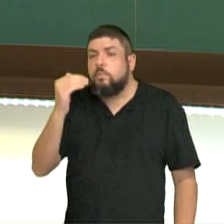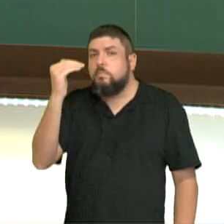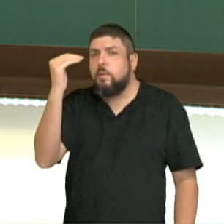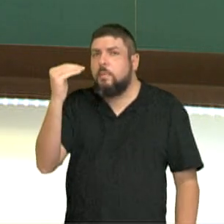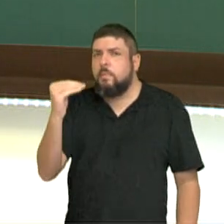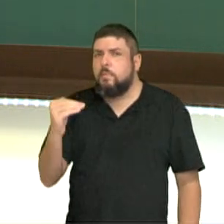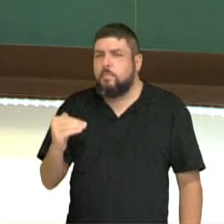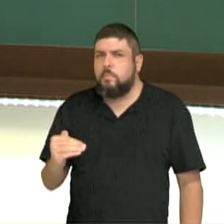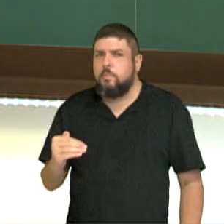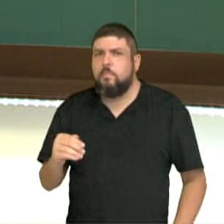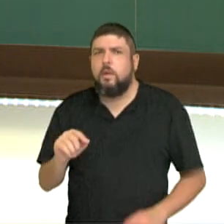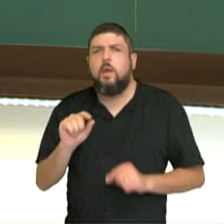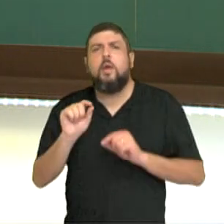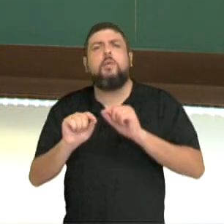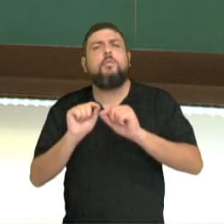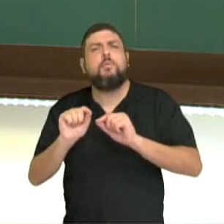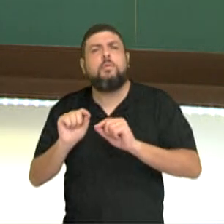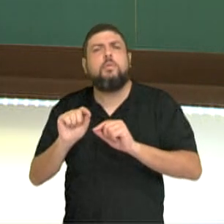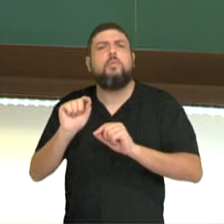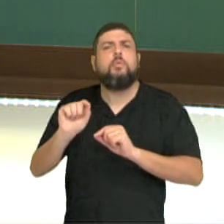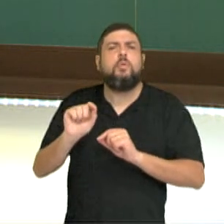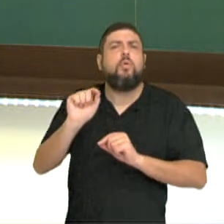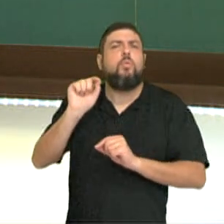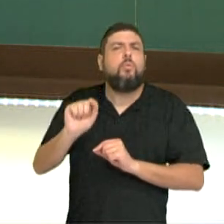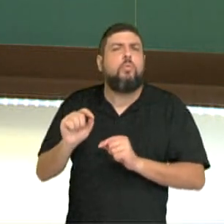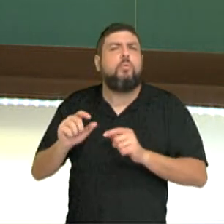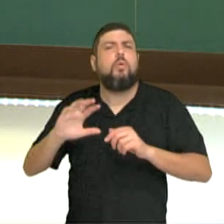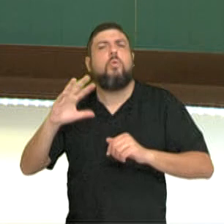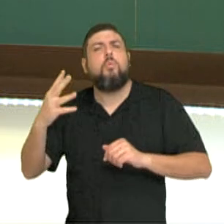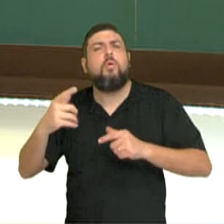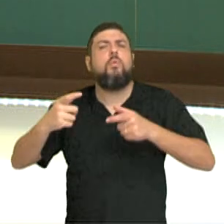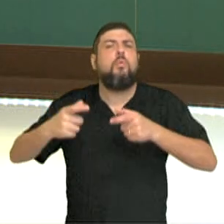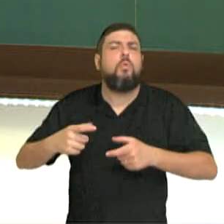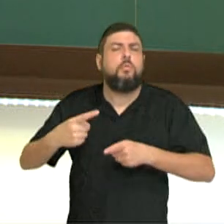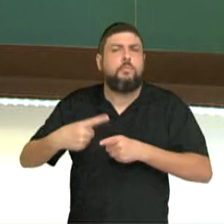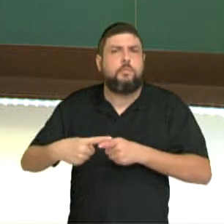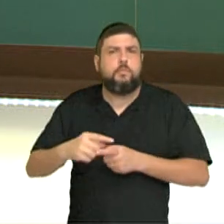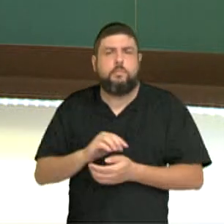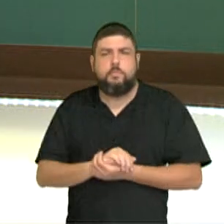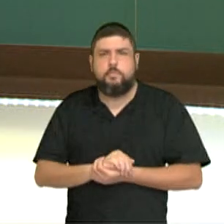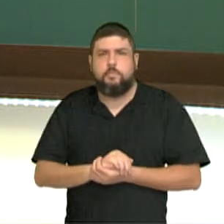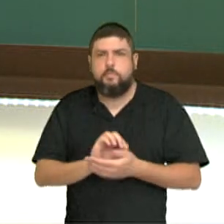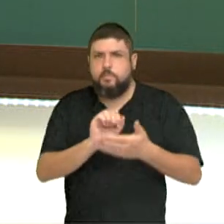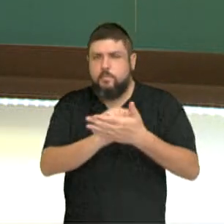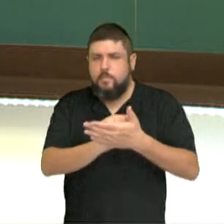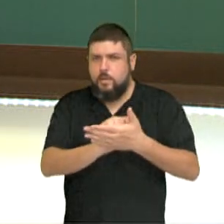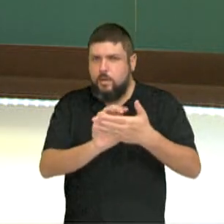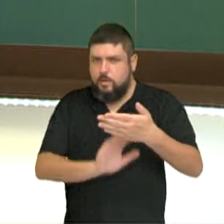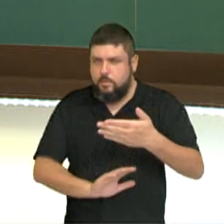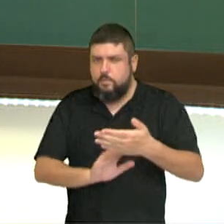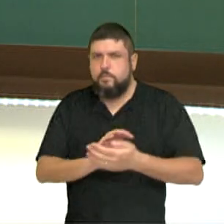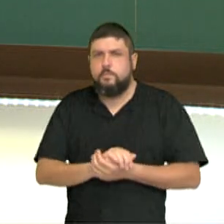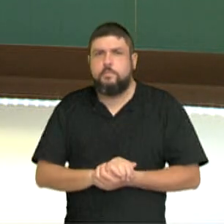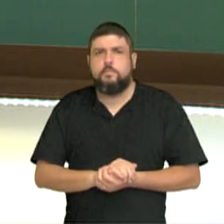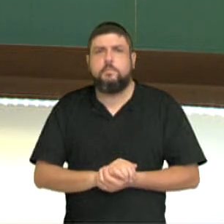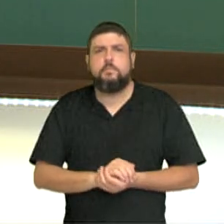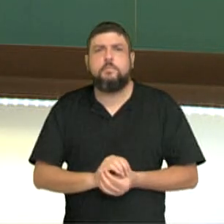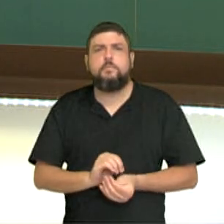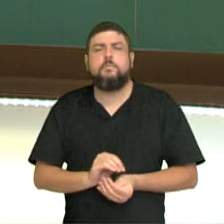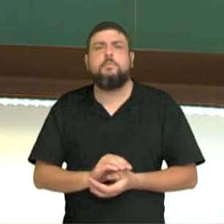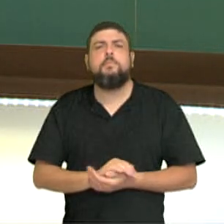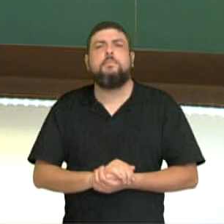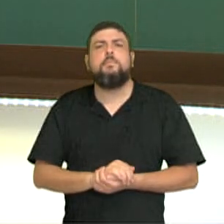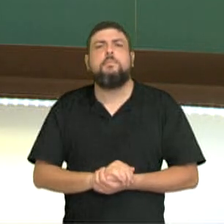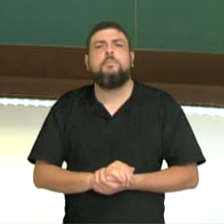quando, onde, como e por quê. Então, olha lá, atividade, então, para você fazer essa análise, né?